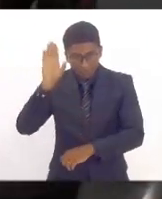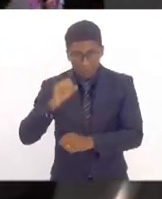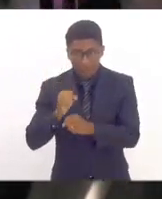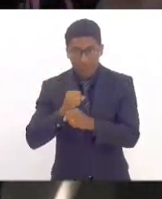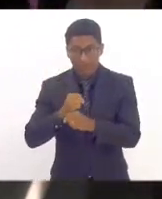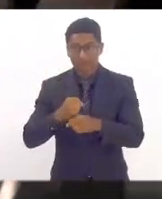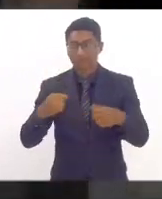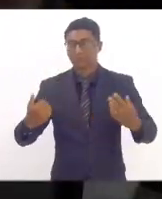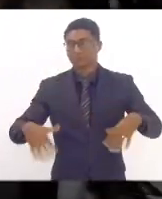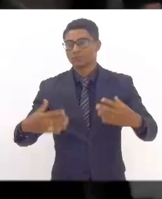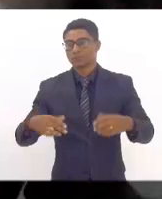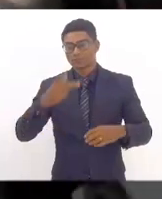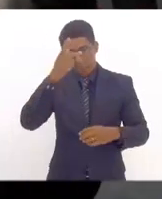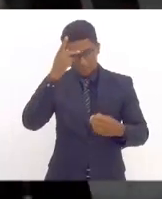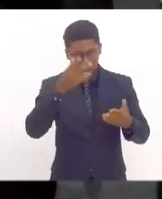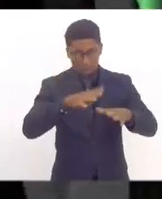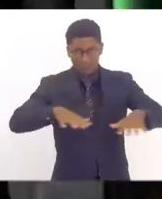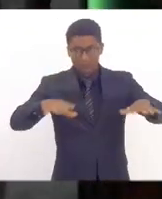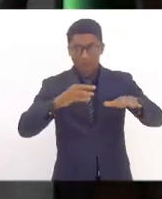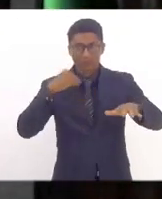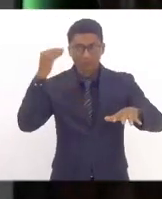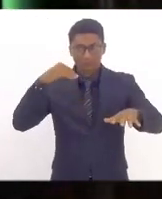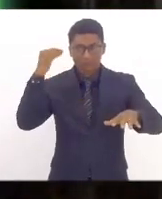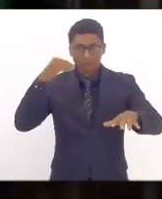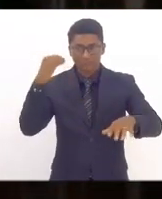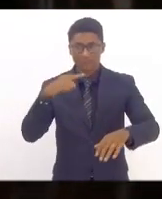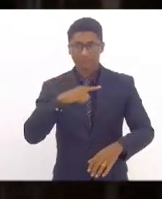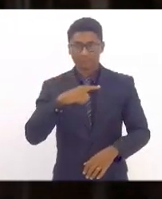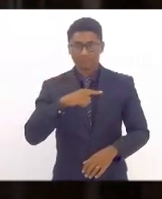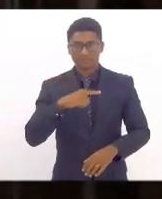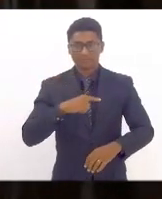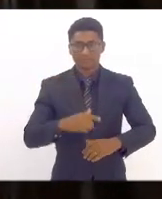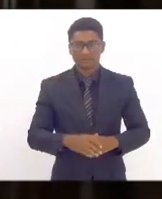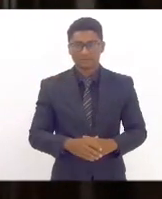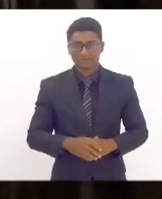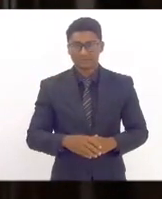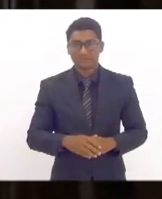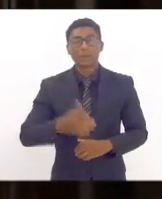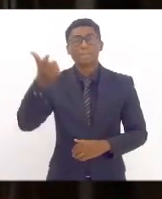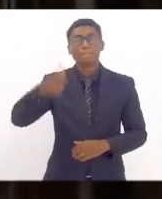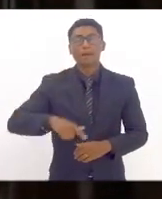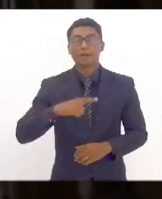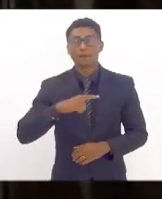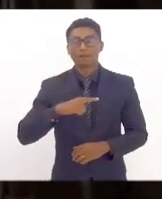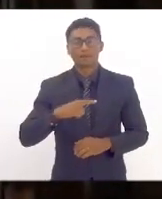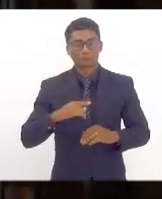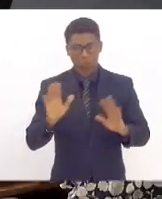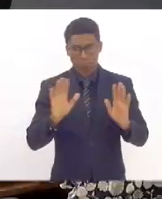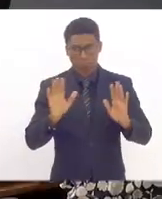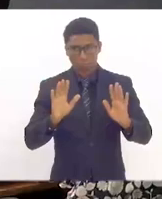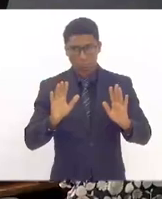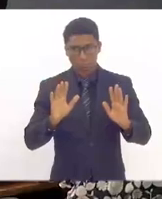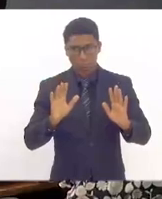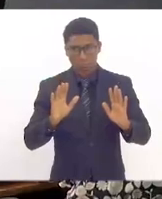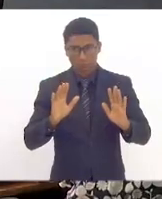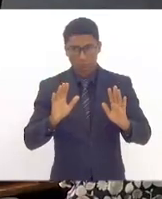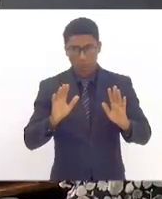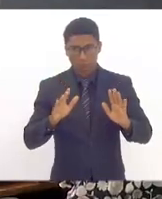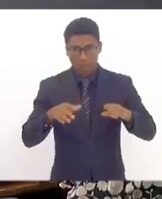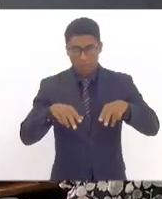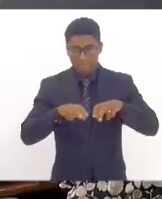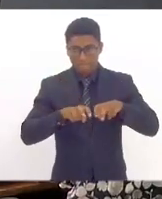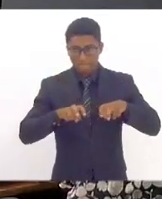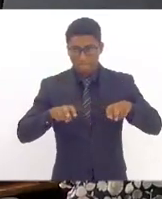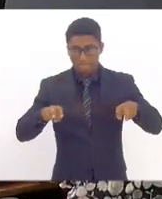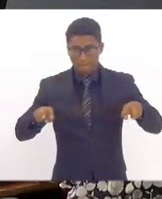pessoal só tem gente rodada na alerj hoje menina é uma coisa longo tem mais alguém não agora acabou essa primeira mesa agora é